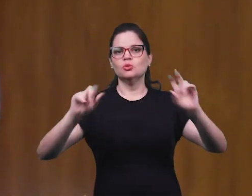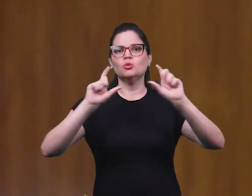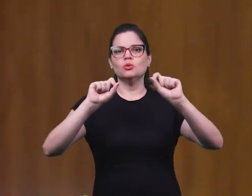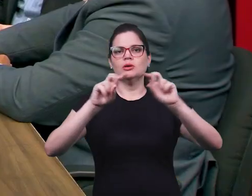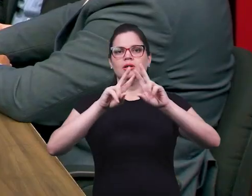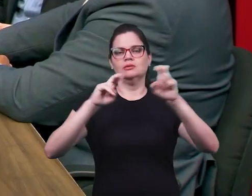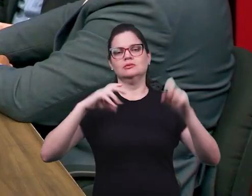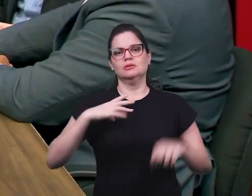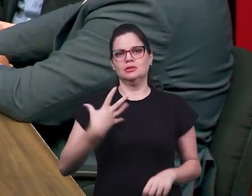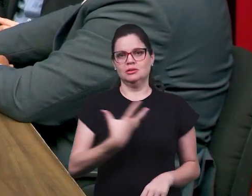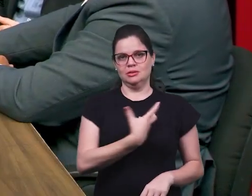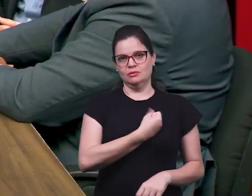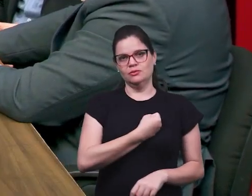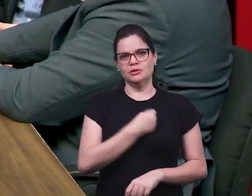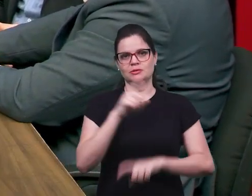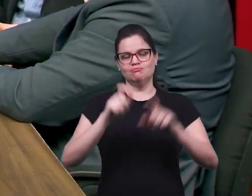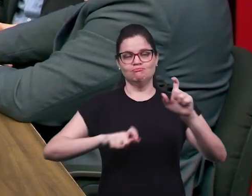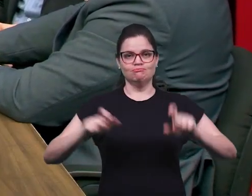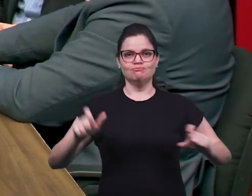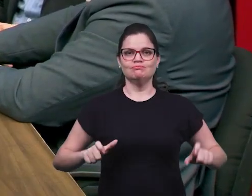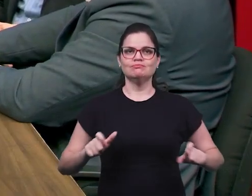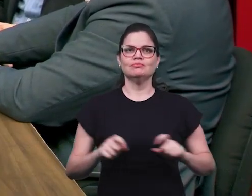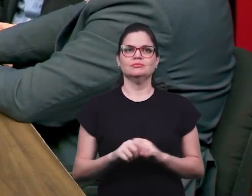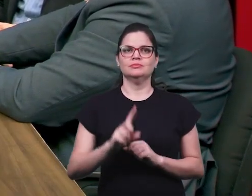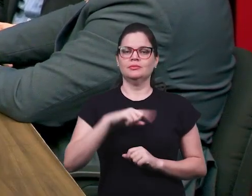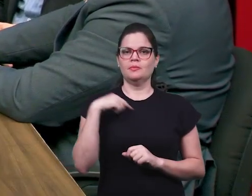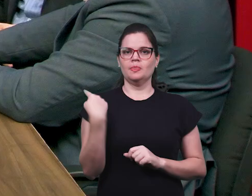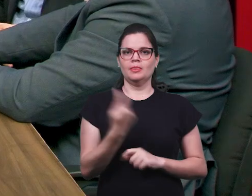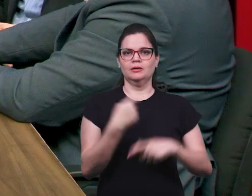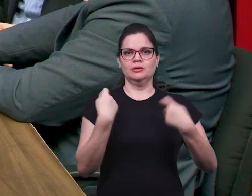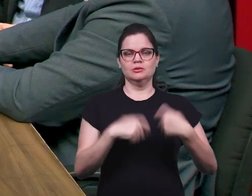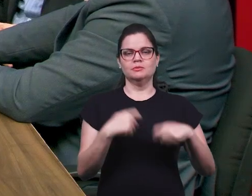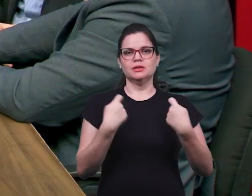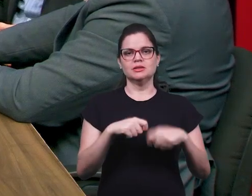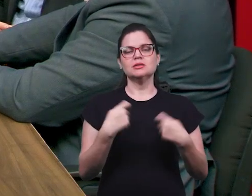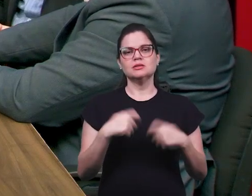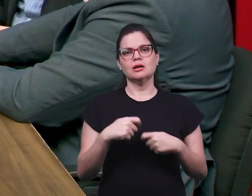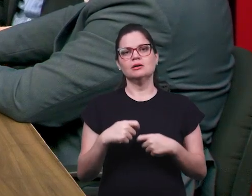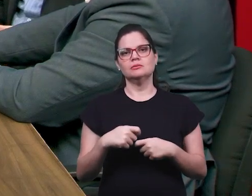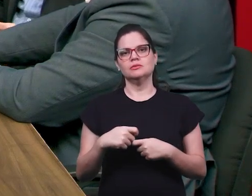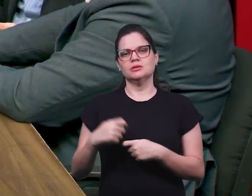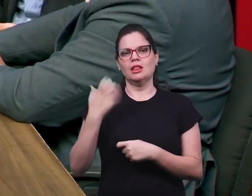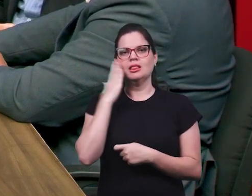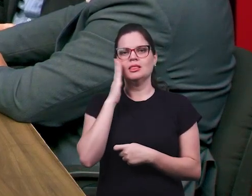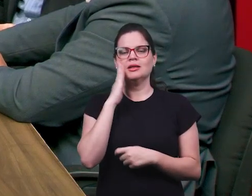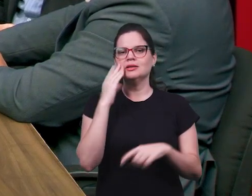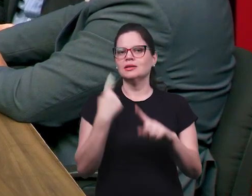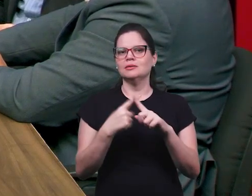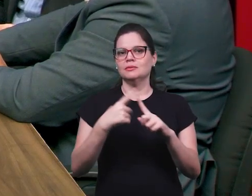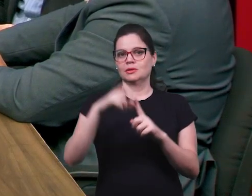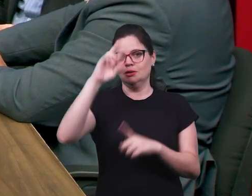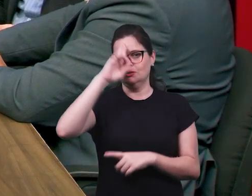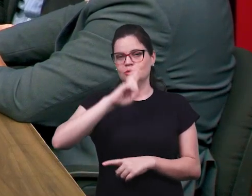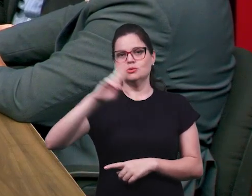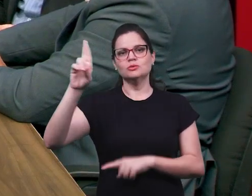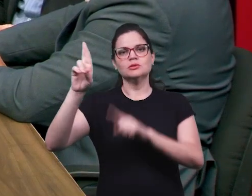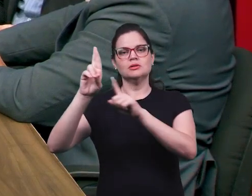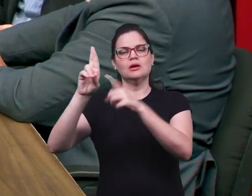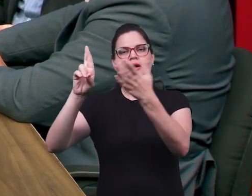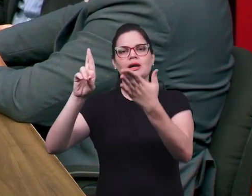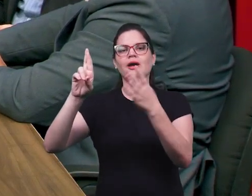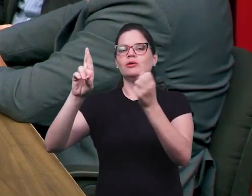almas, né? Então, nós temos que ter essa consciência dessa experiência que Deus ele quer nos dar. Ele quer que nós